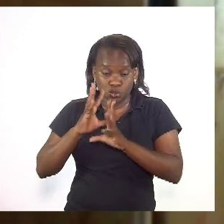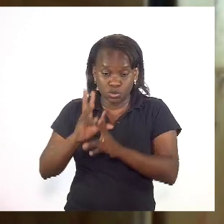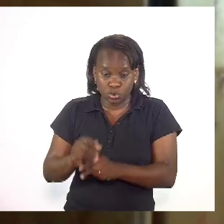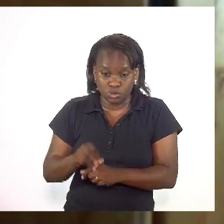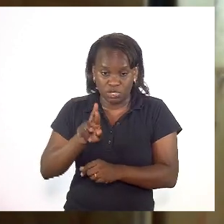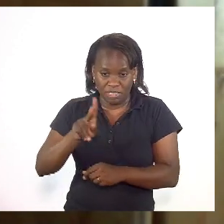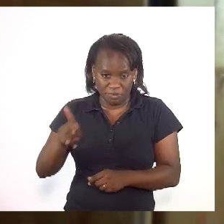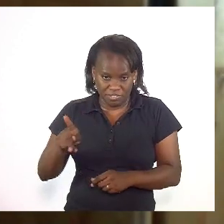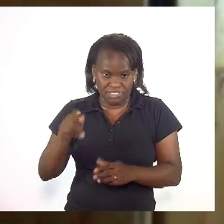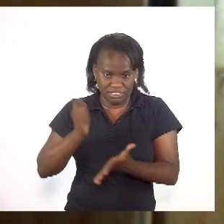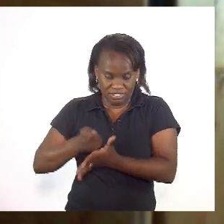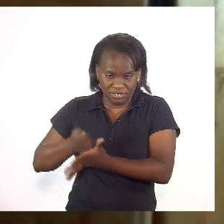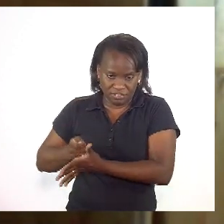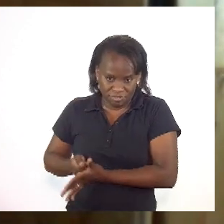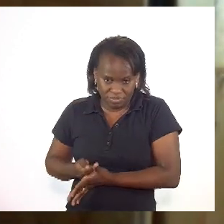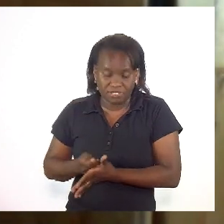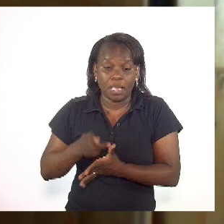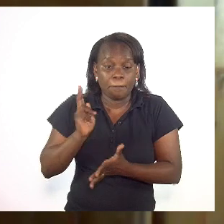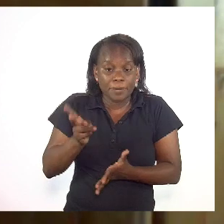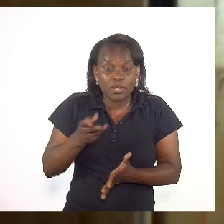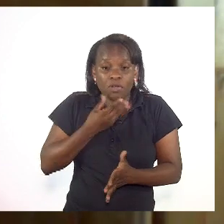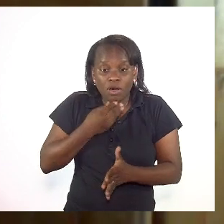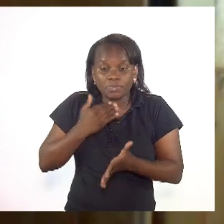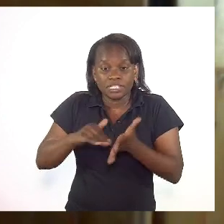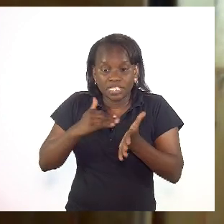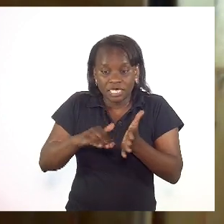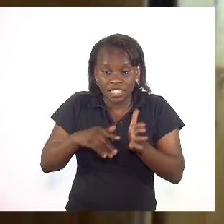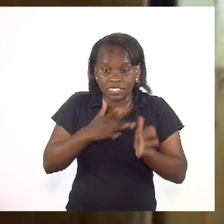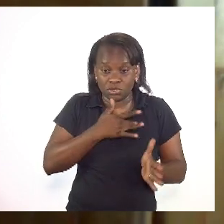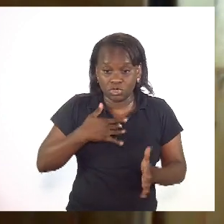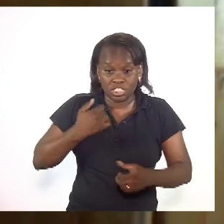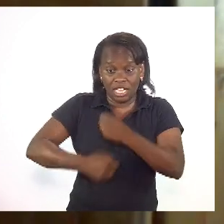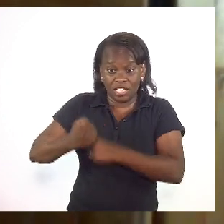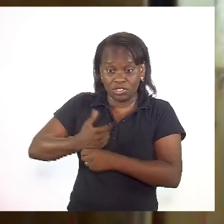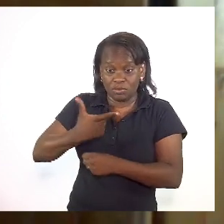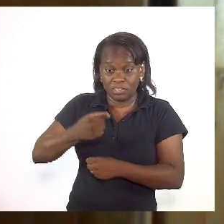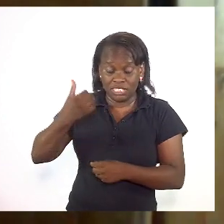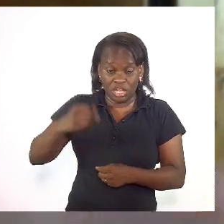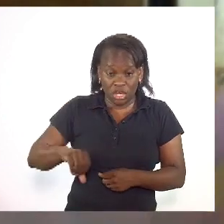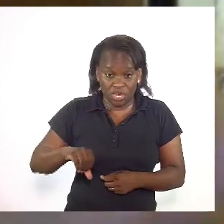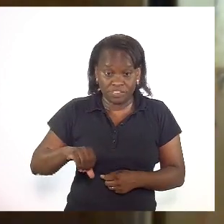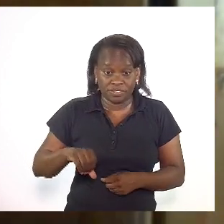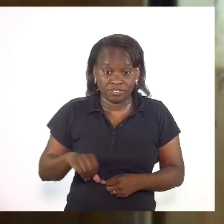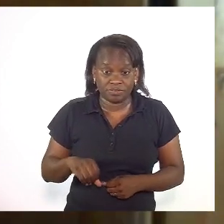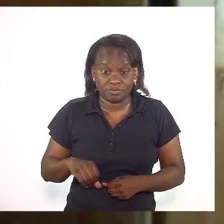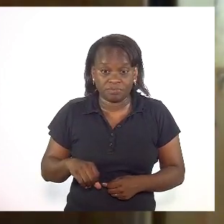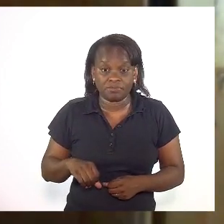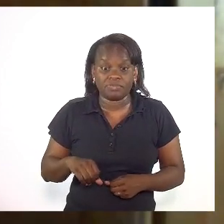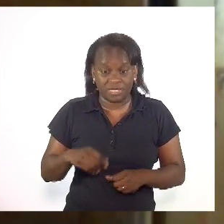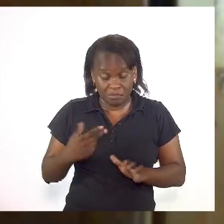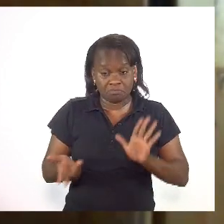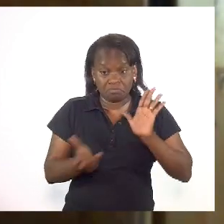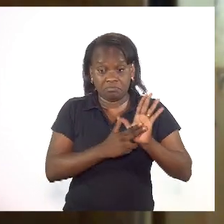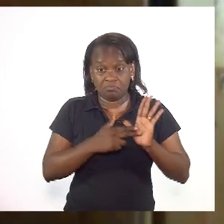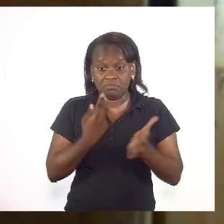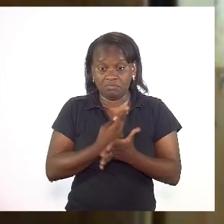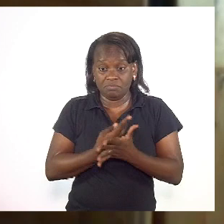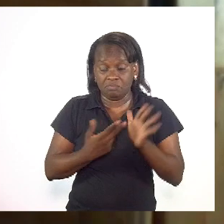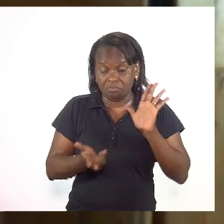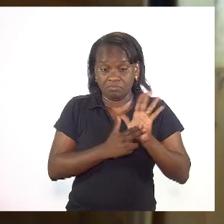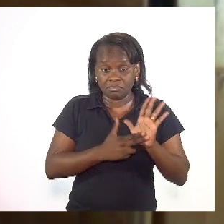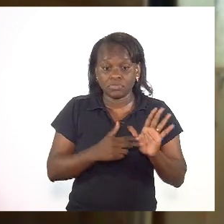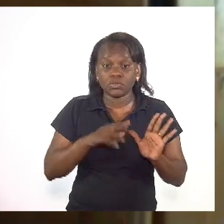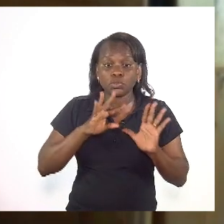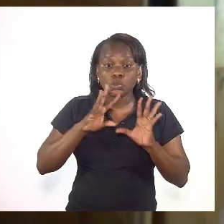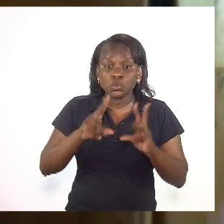restos a pagar o próprio secretário de saúde de 2019, réu confesso, diz que